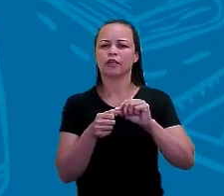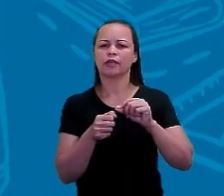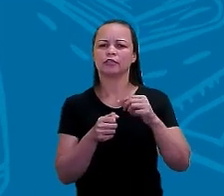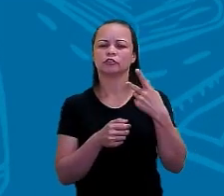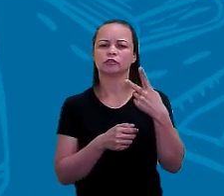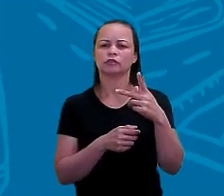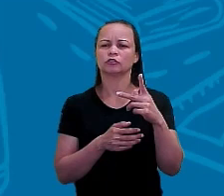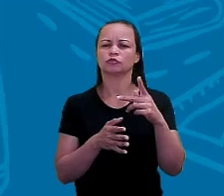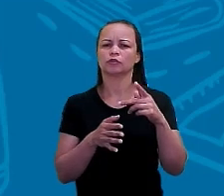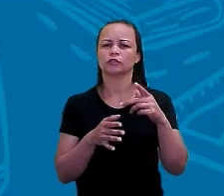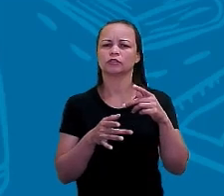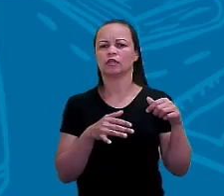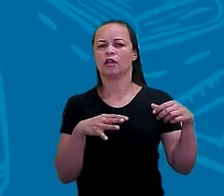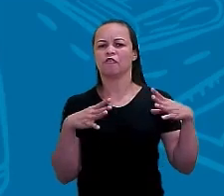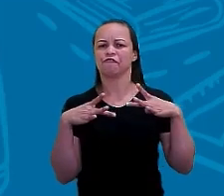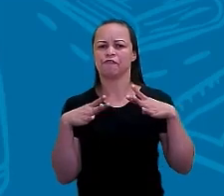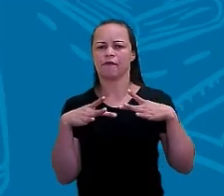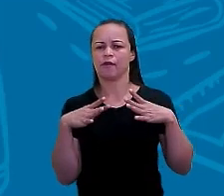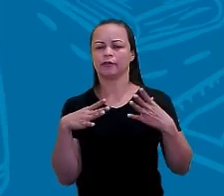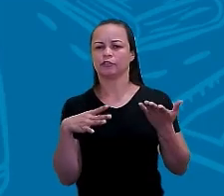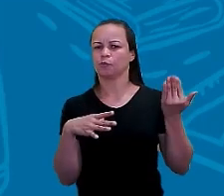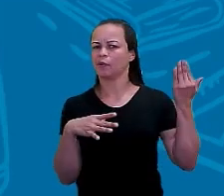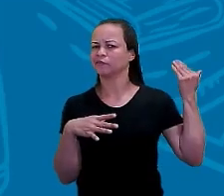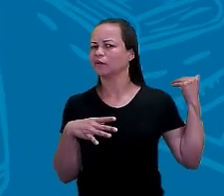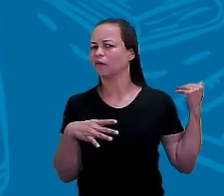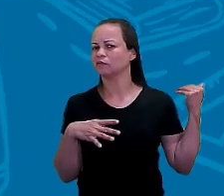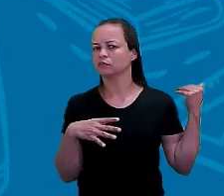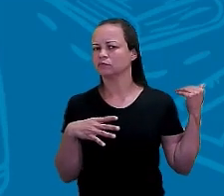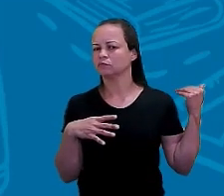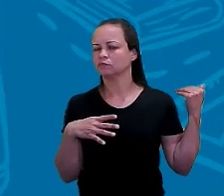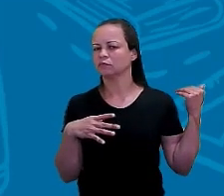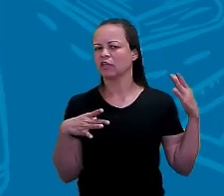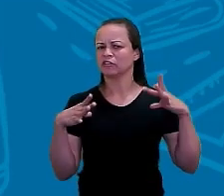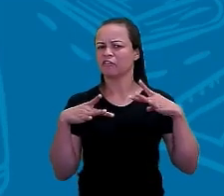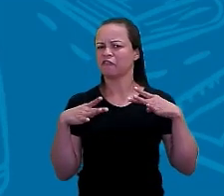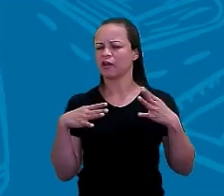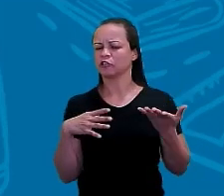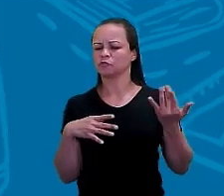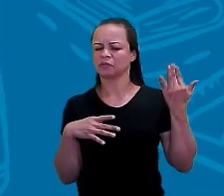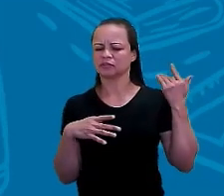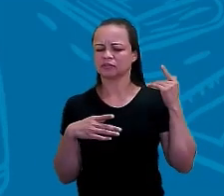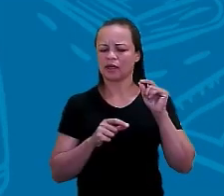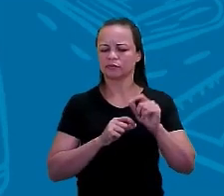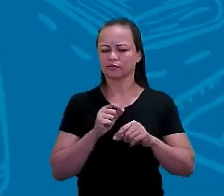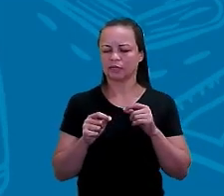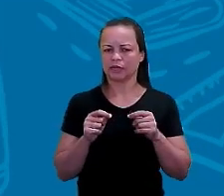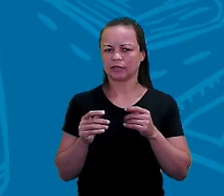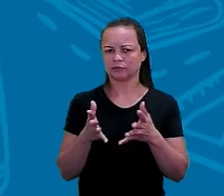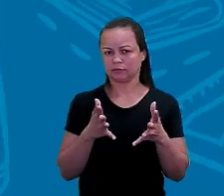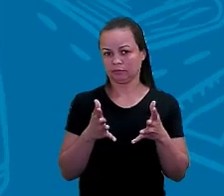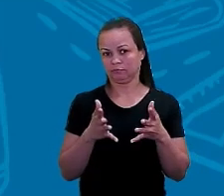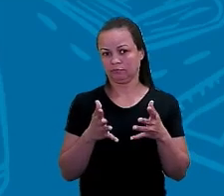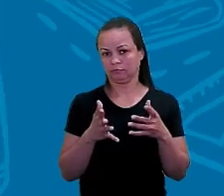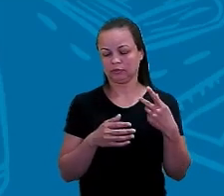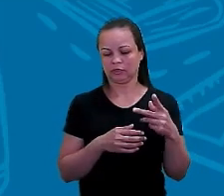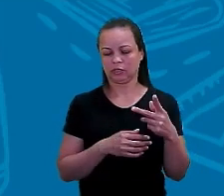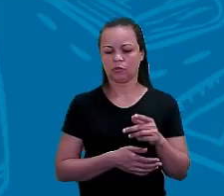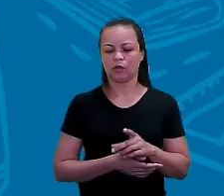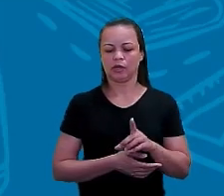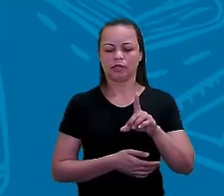suas últimas férias. Então, é passado. E se é passado na interrogativa, então, what did